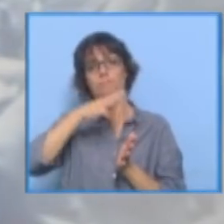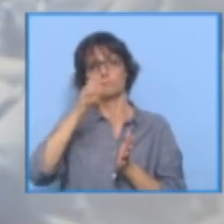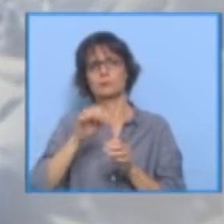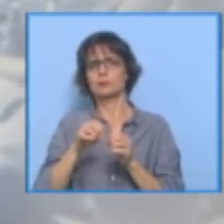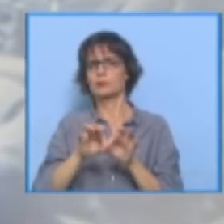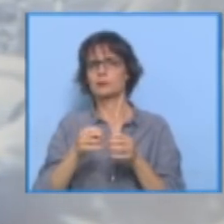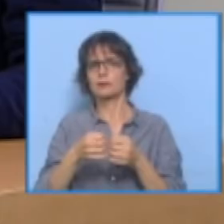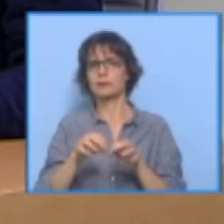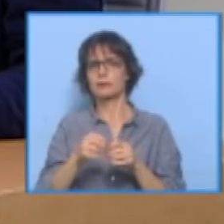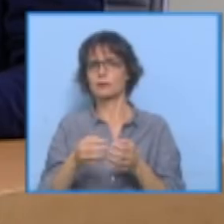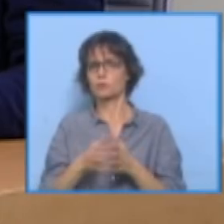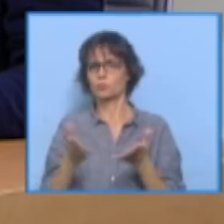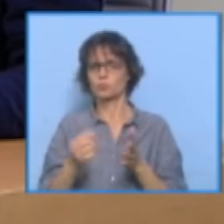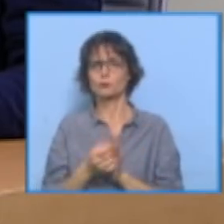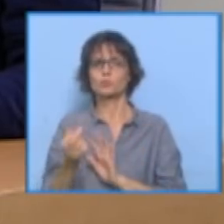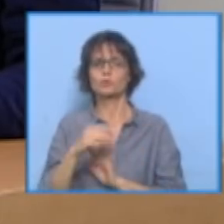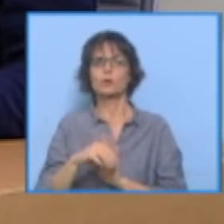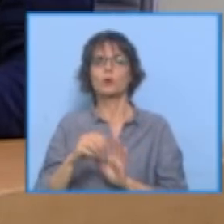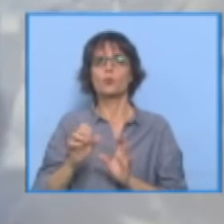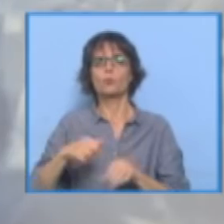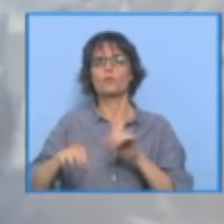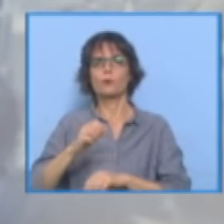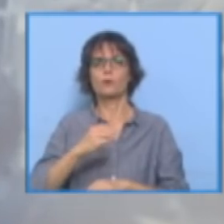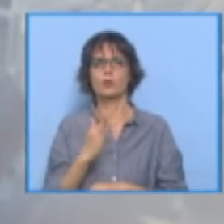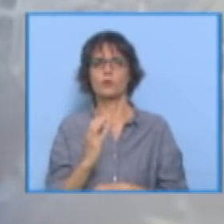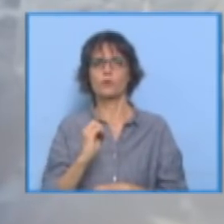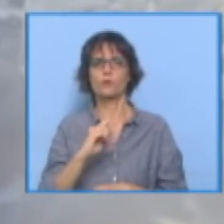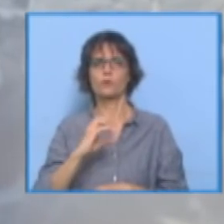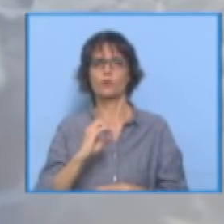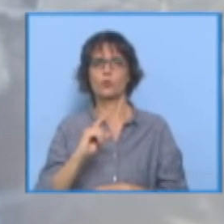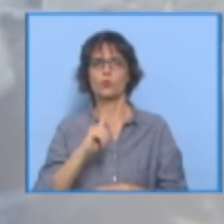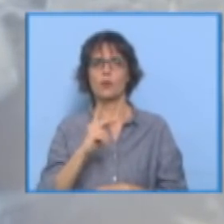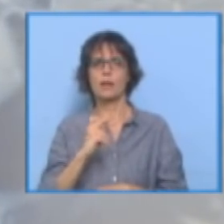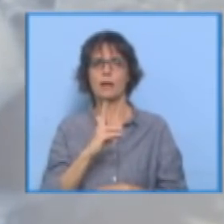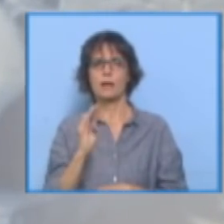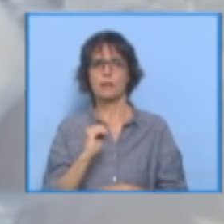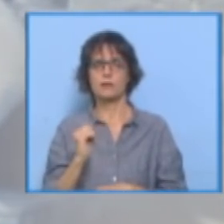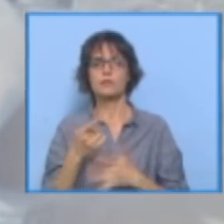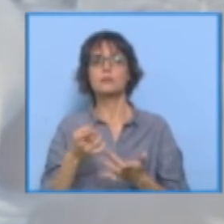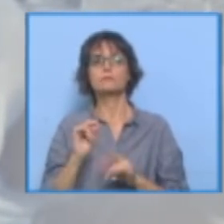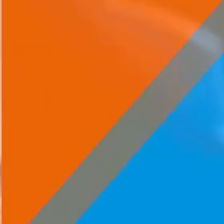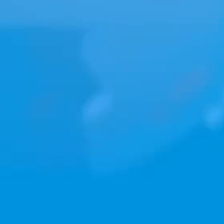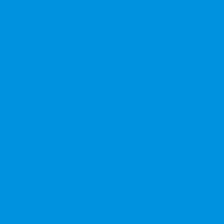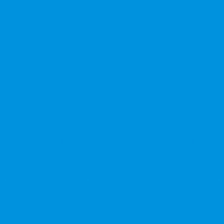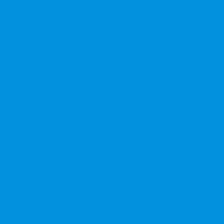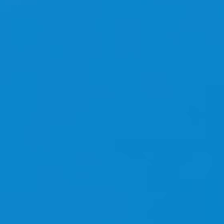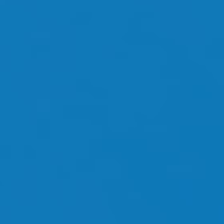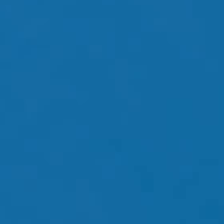do Movimento dos Focolares. Primeiro, mostramos-lhe como foi celebrada a Páscoa pelo Papa